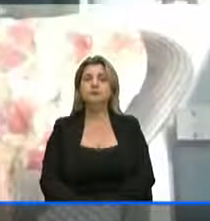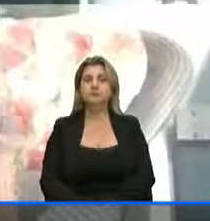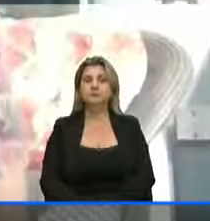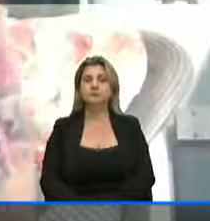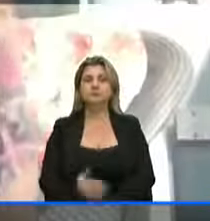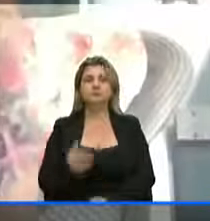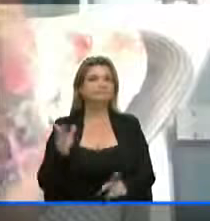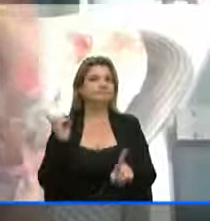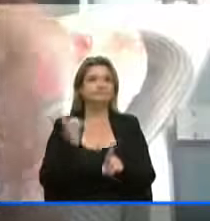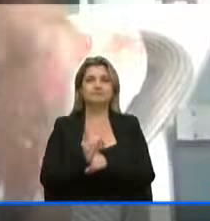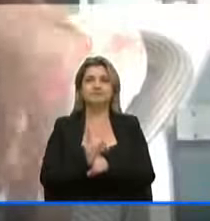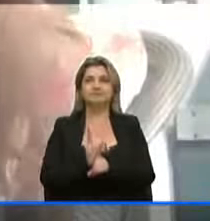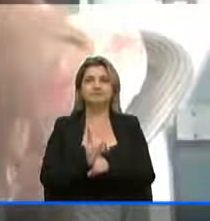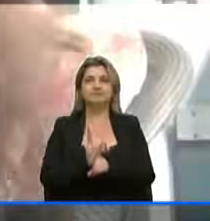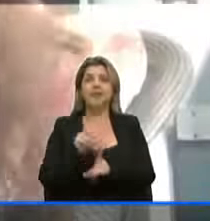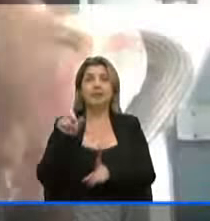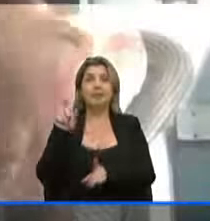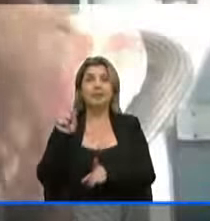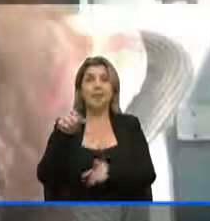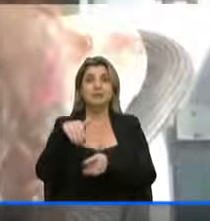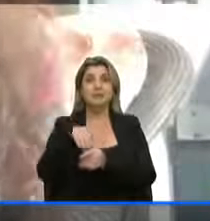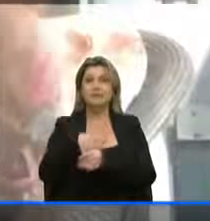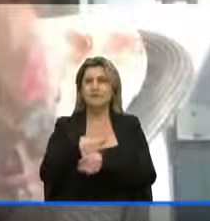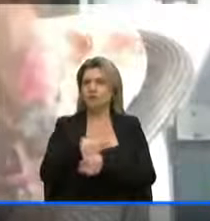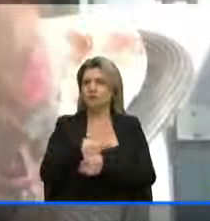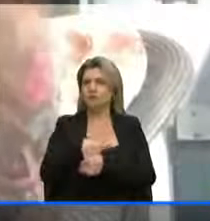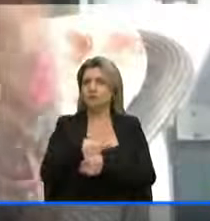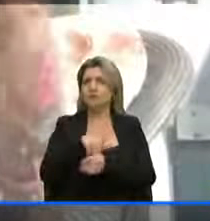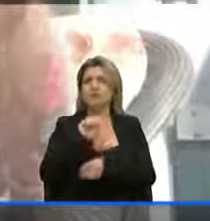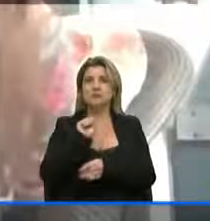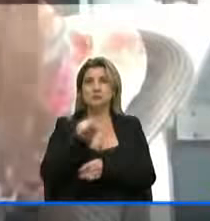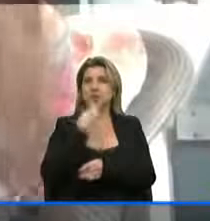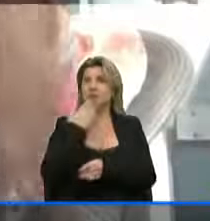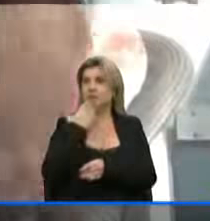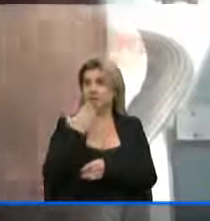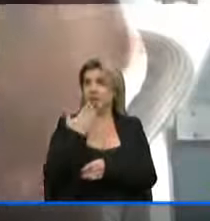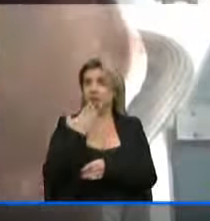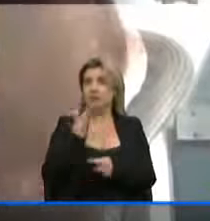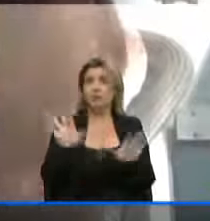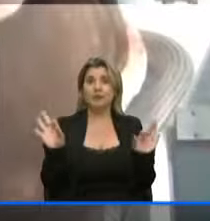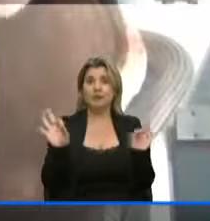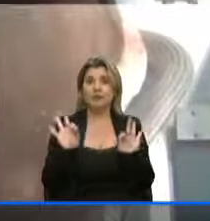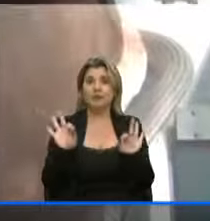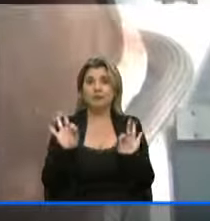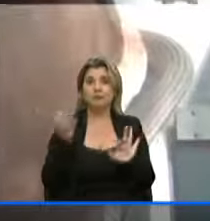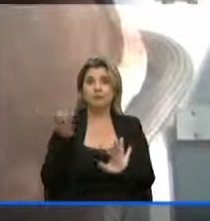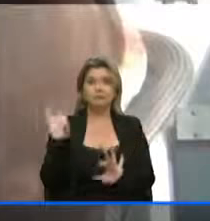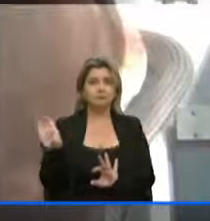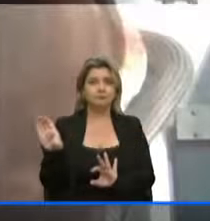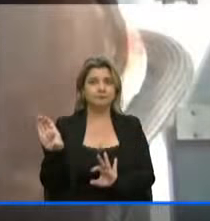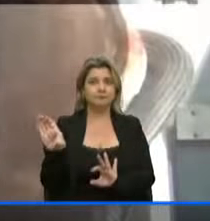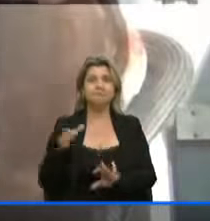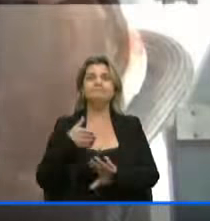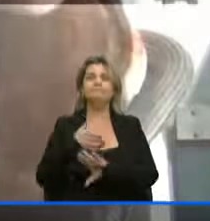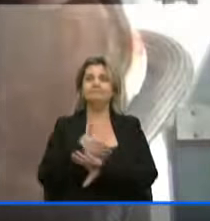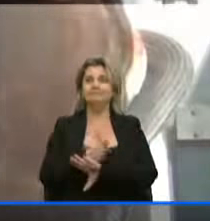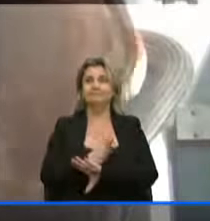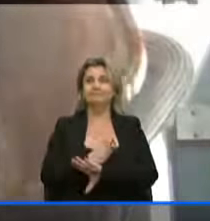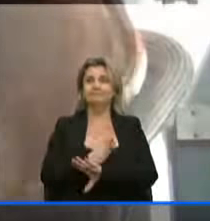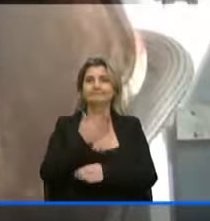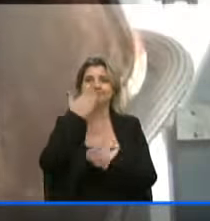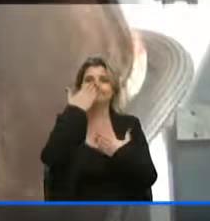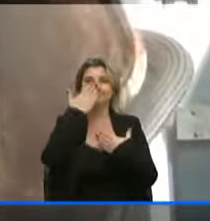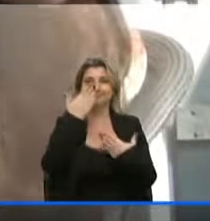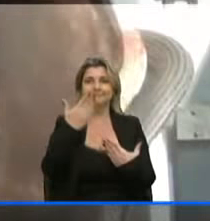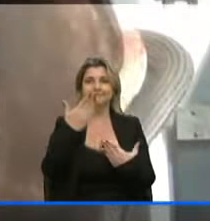Não se encontra. Então, são 10 votos, é isso, Loiva? Favoráveis, nenhum contrário? Está aprovado.